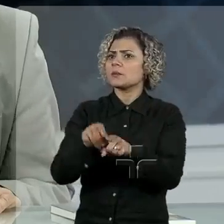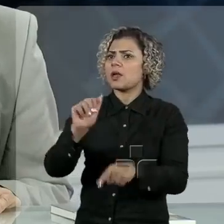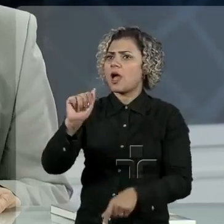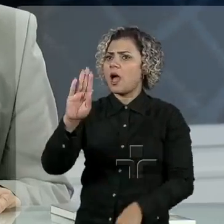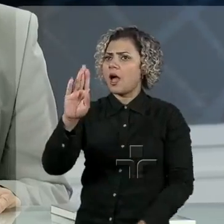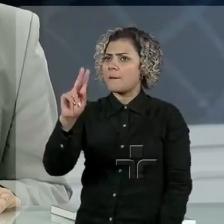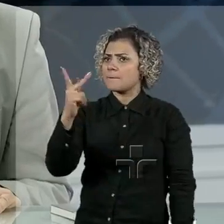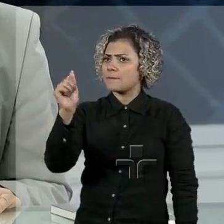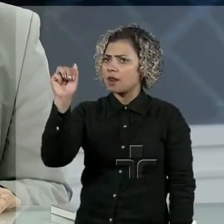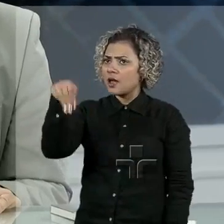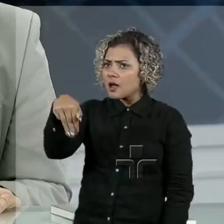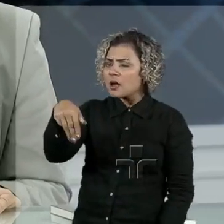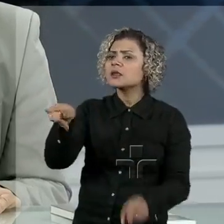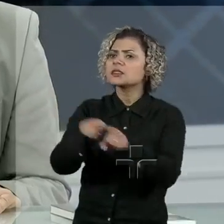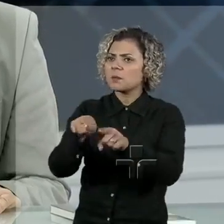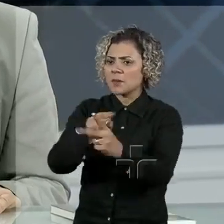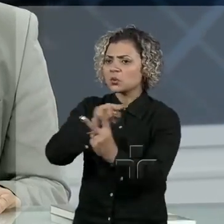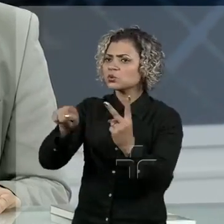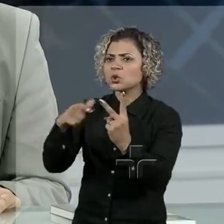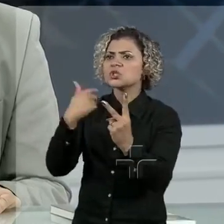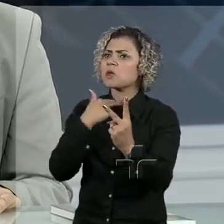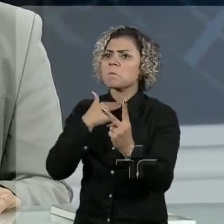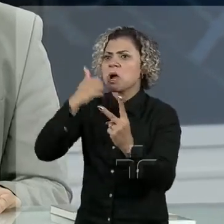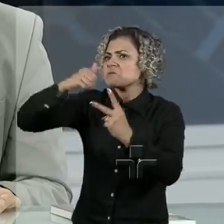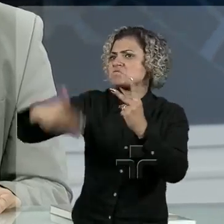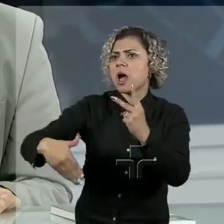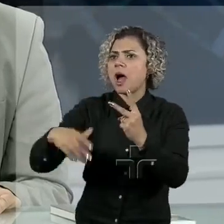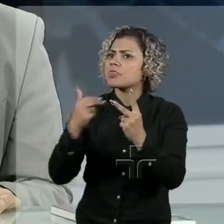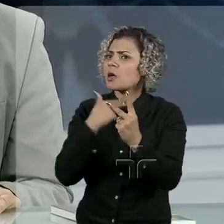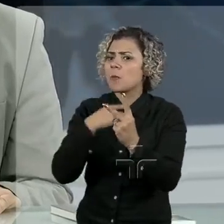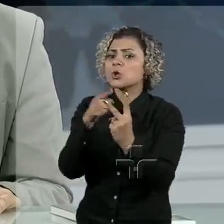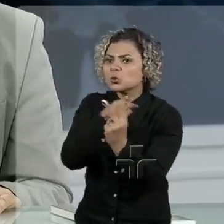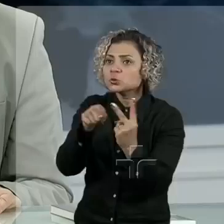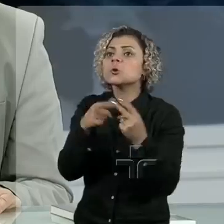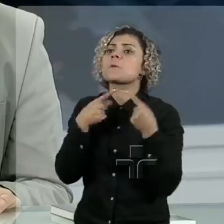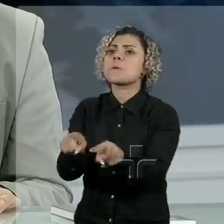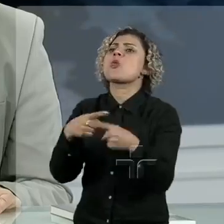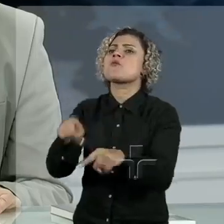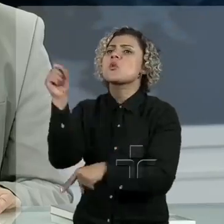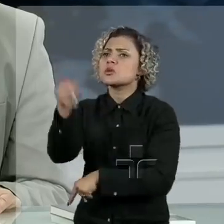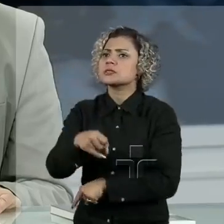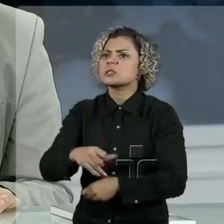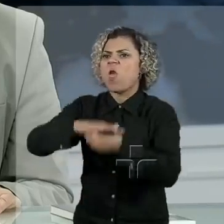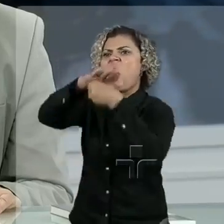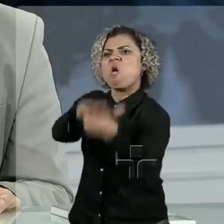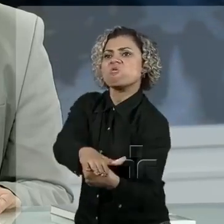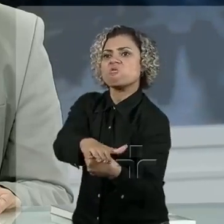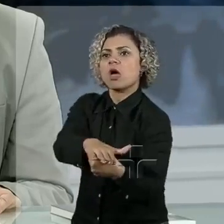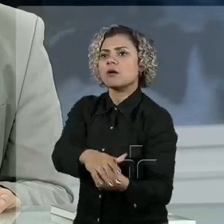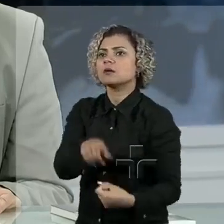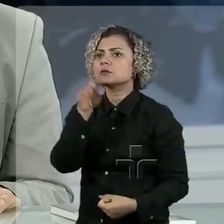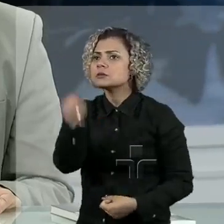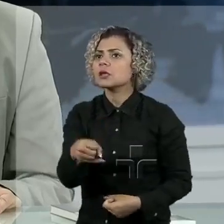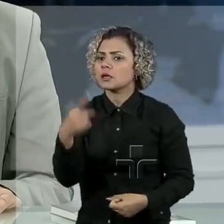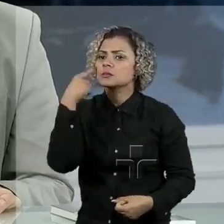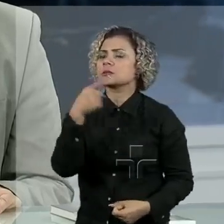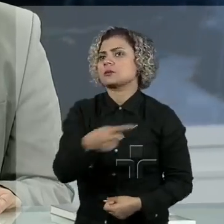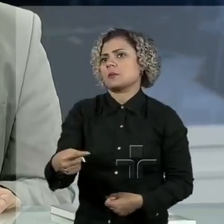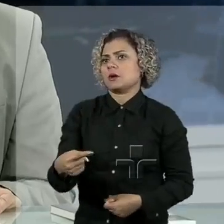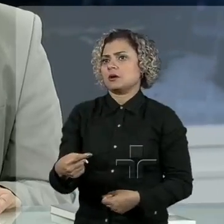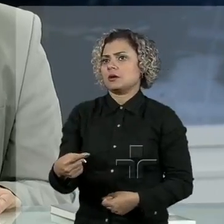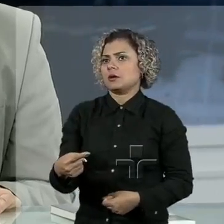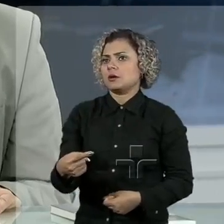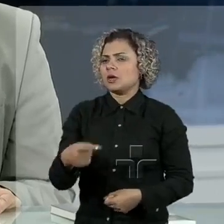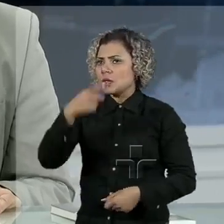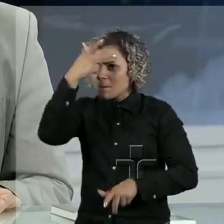não deviam fazer o que eles fizeram. E eles provocaram. Pisaram no formigueiro essa semana. E quem